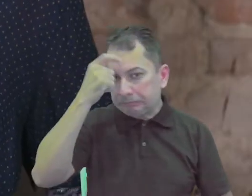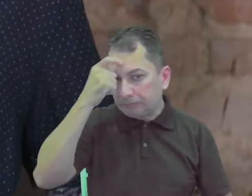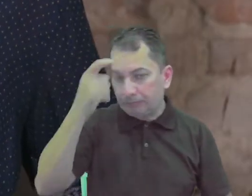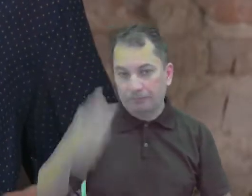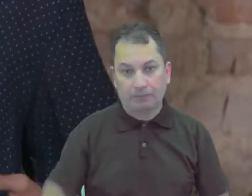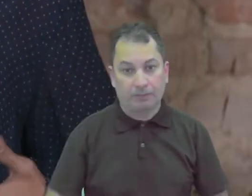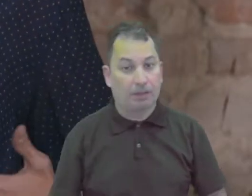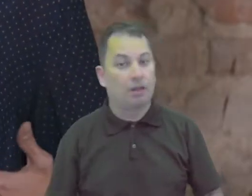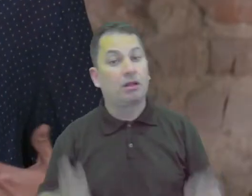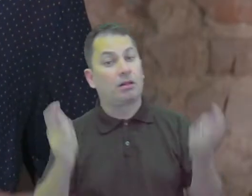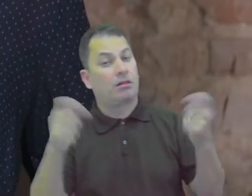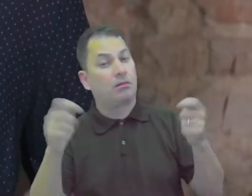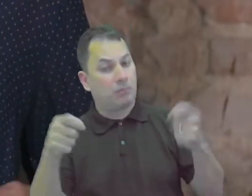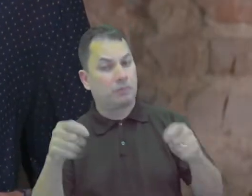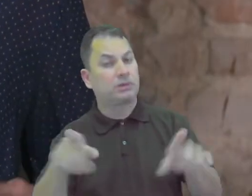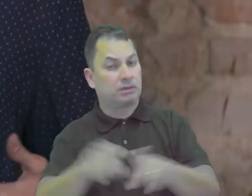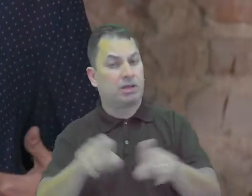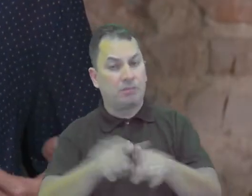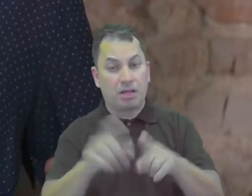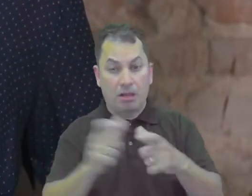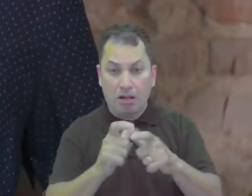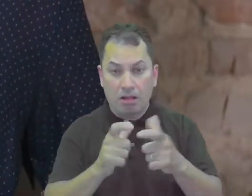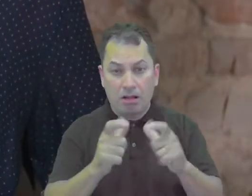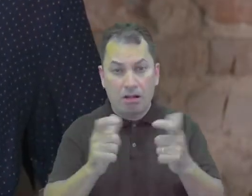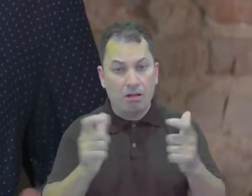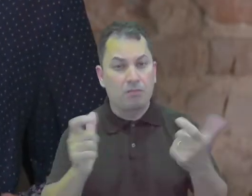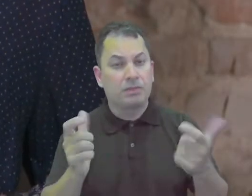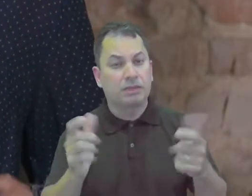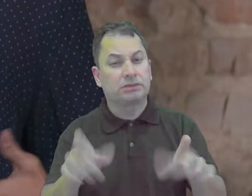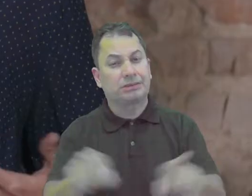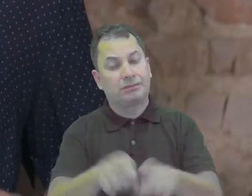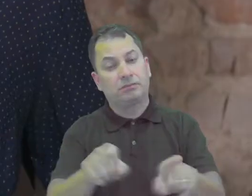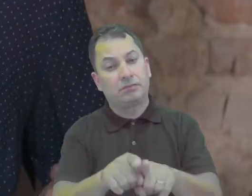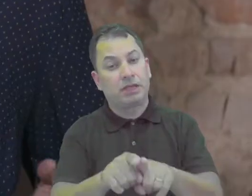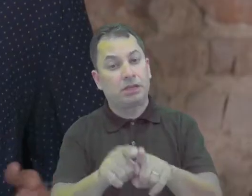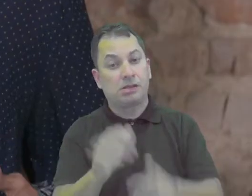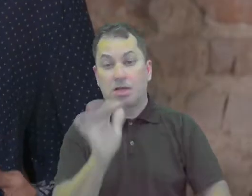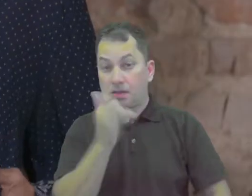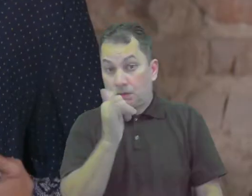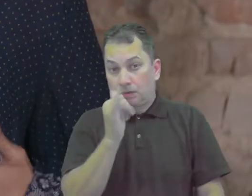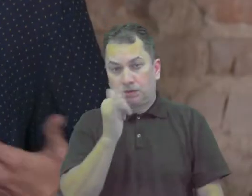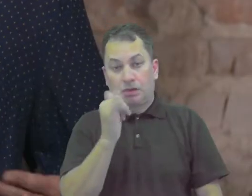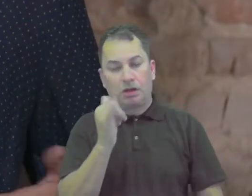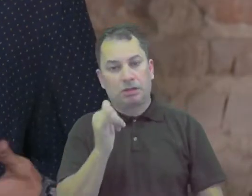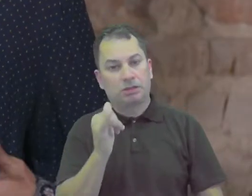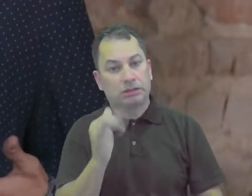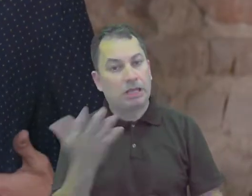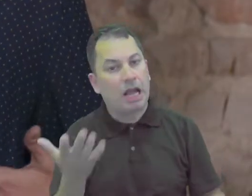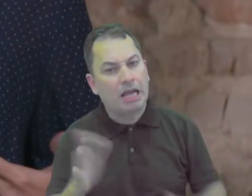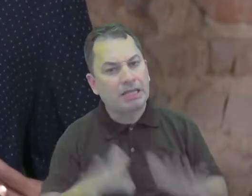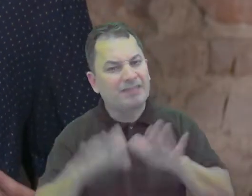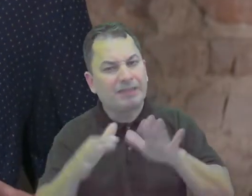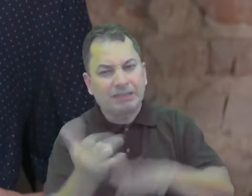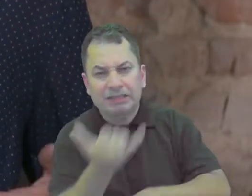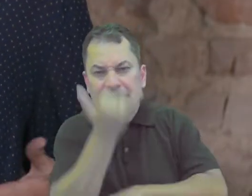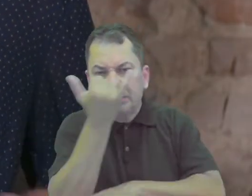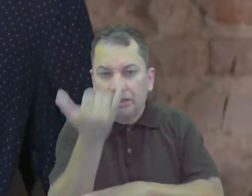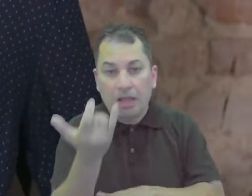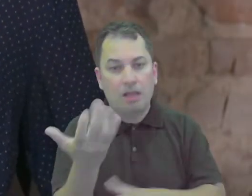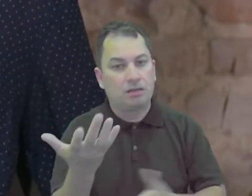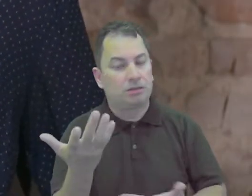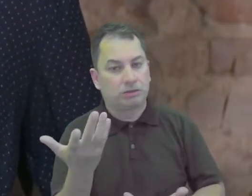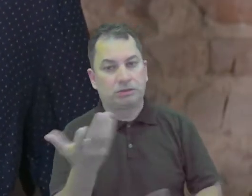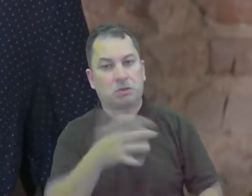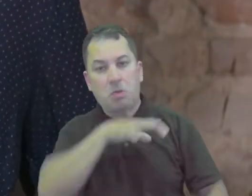possível também ter, aumenta a frequência também de choques elétricos, acidentes também com animais peçonhentos, né? Quando a